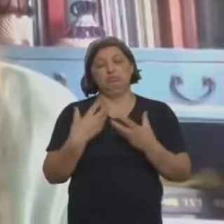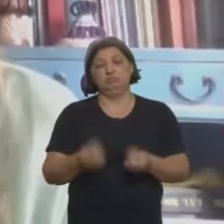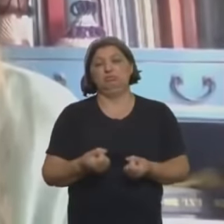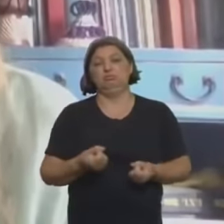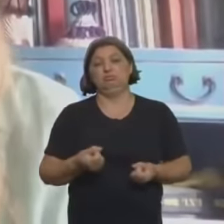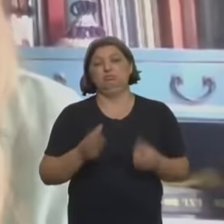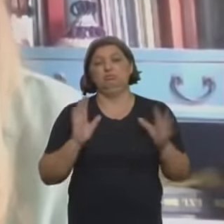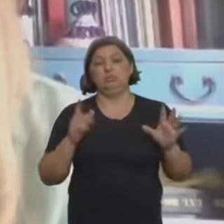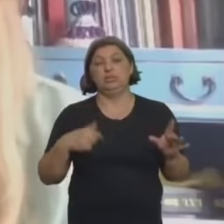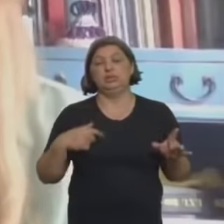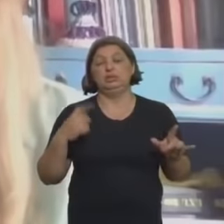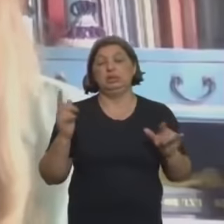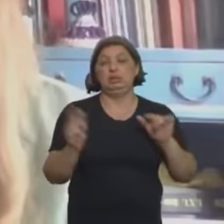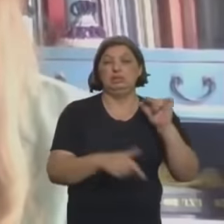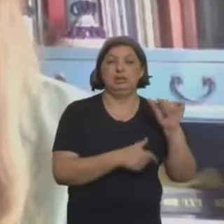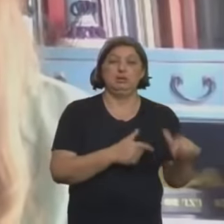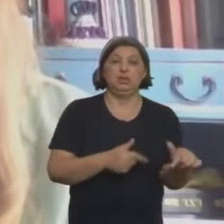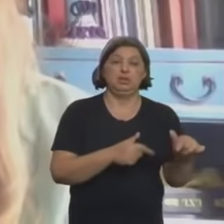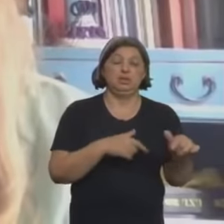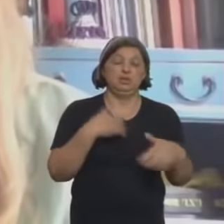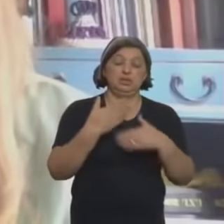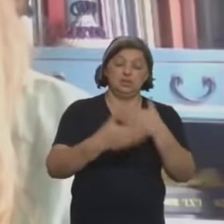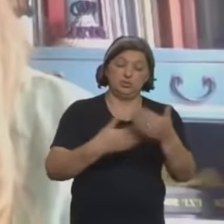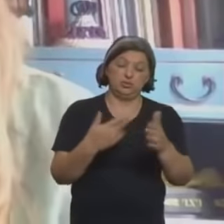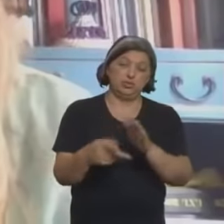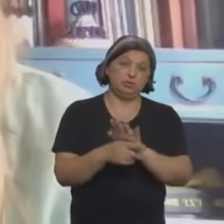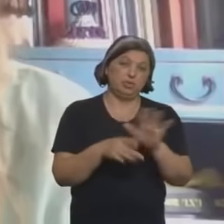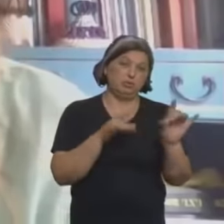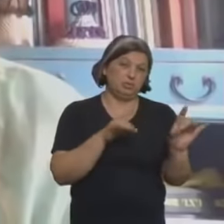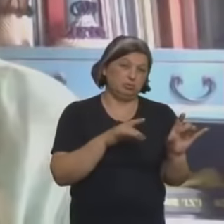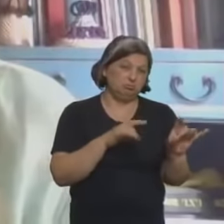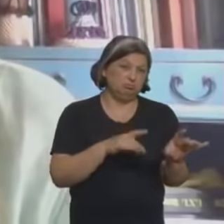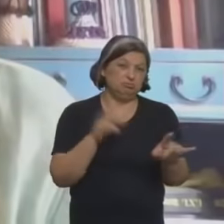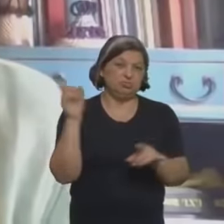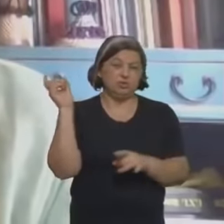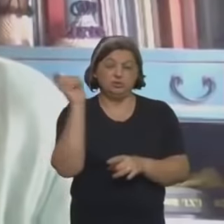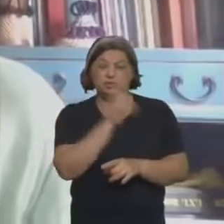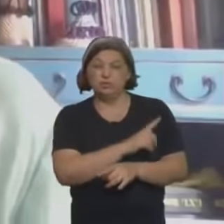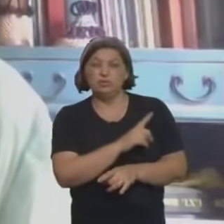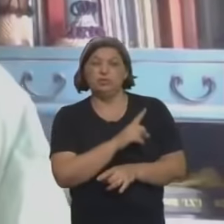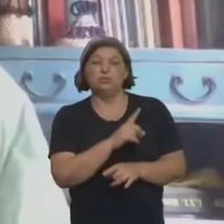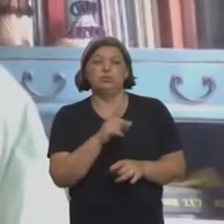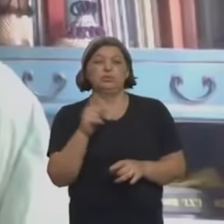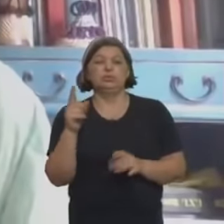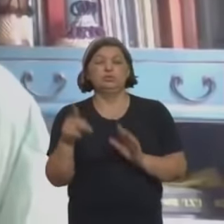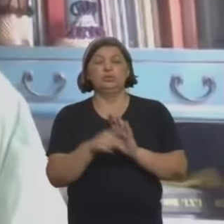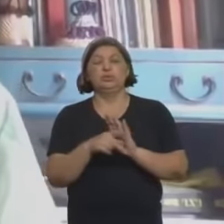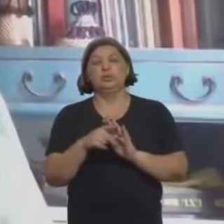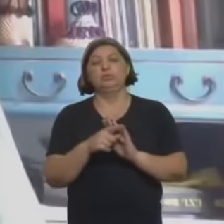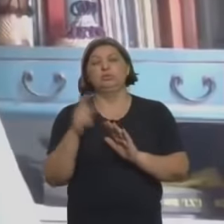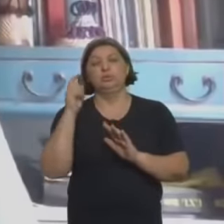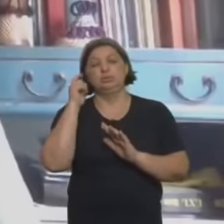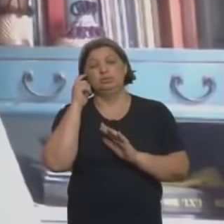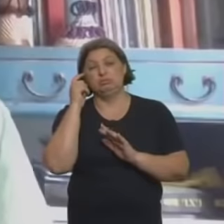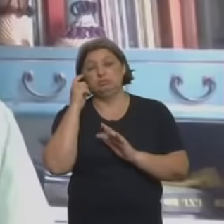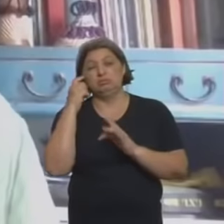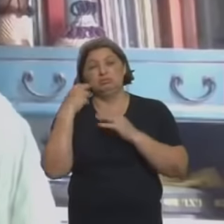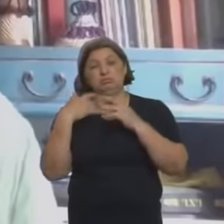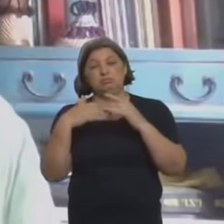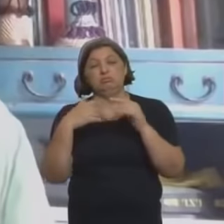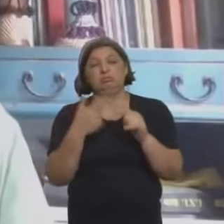mas trabalhar e desenvolver aspectos de dificuldades e transtornos específicos, aí vai precisar de uma